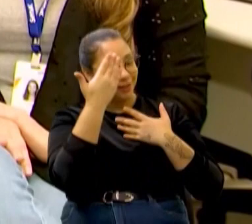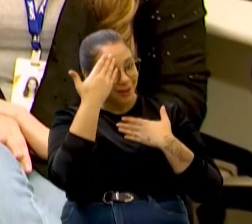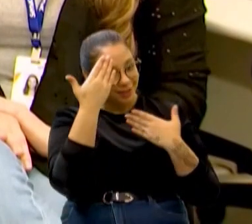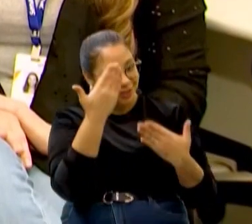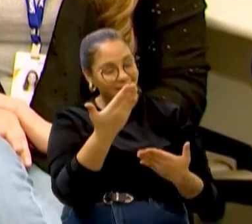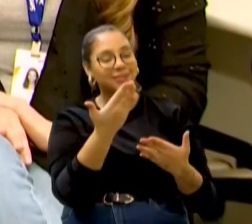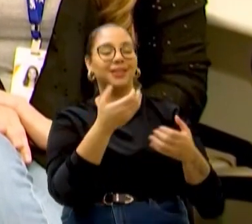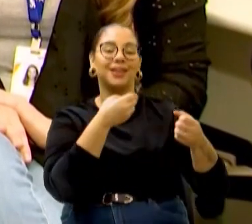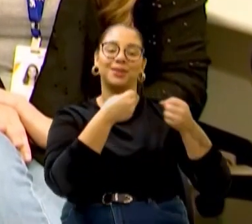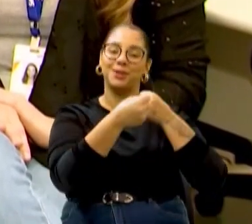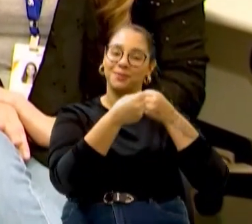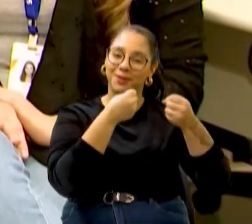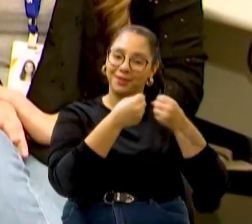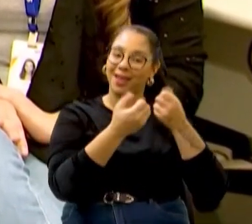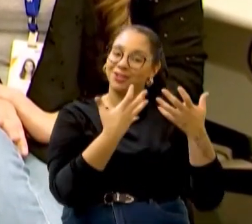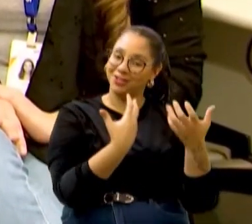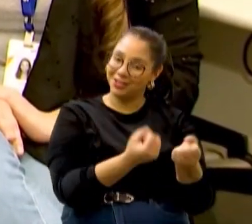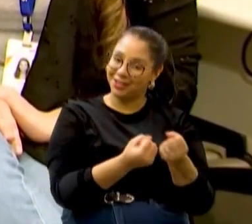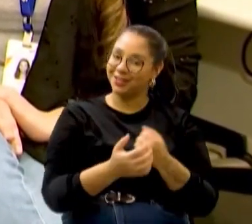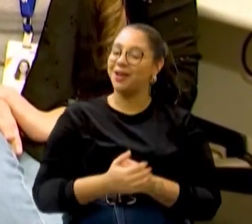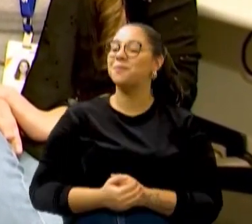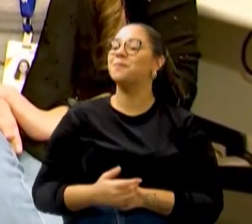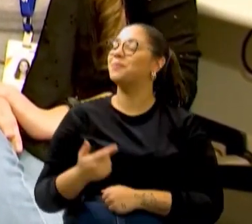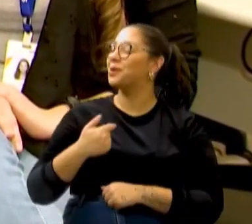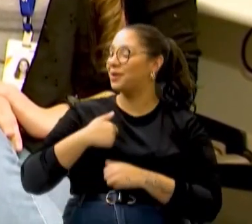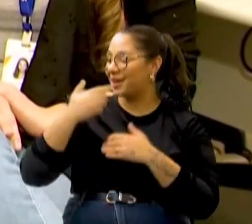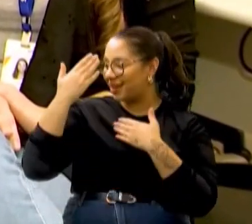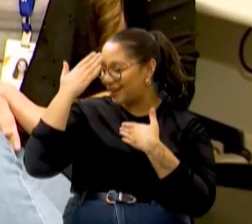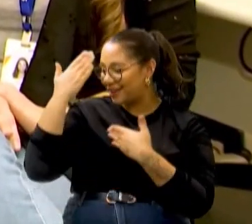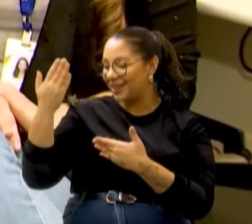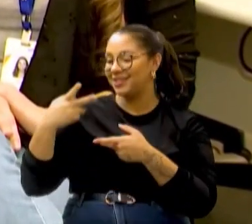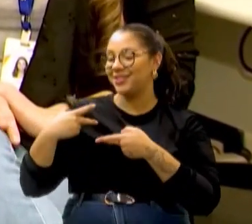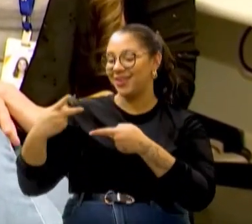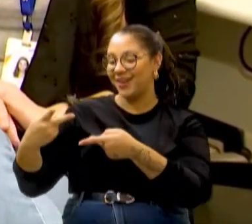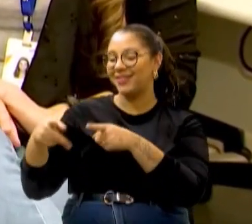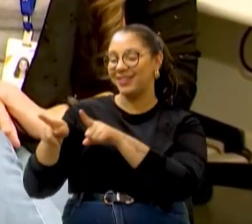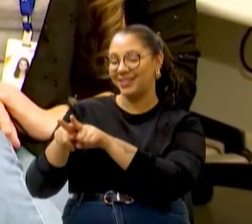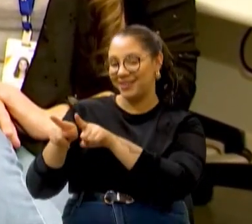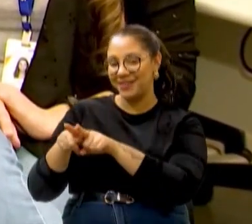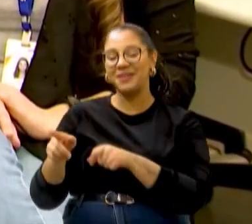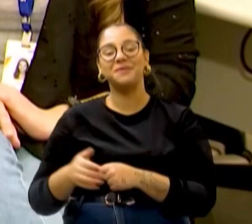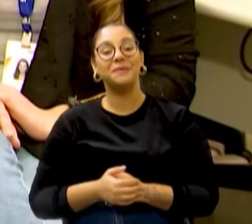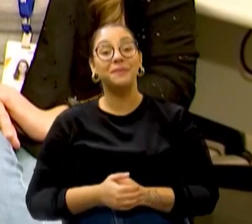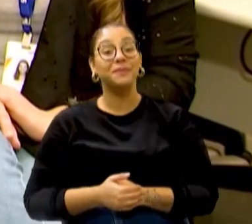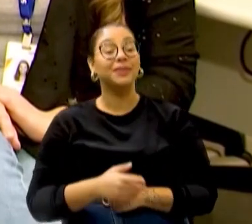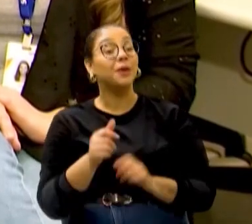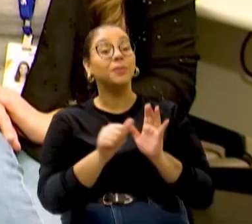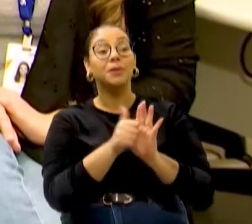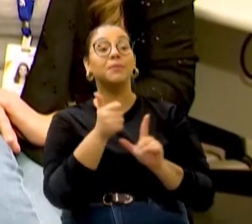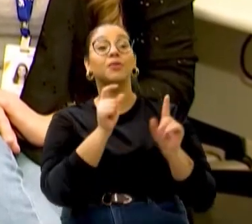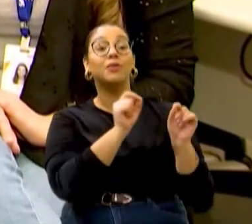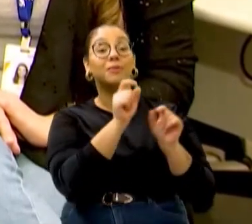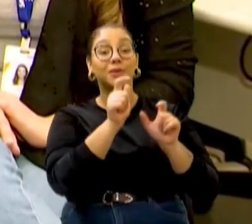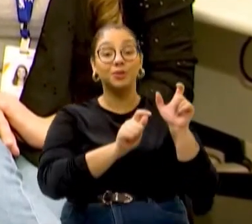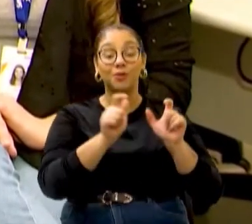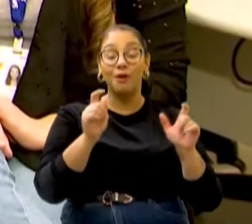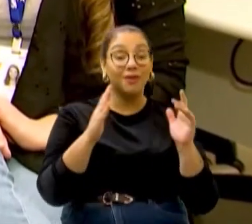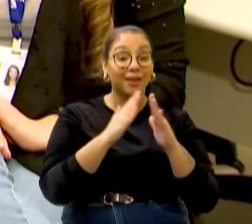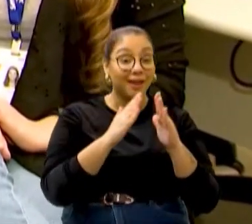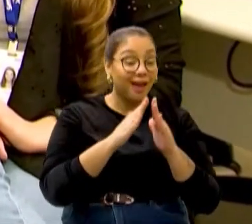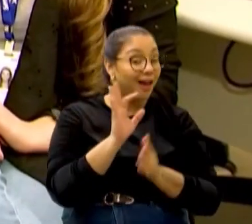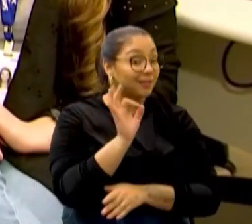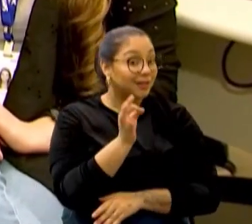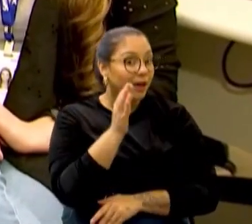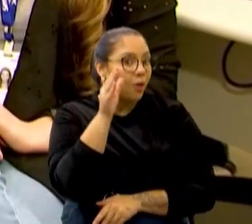antes de mais nada muito obrigado por atender nas reportagem é que agradeço o convite é isso aí bom primeira coisa